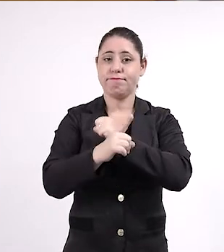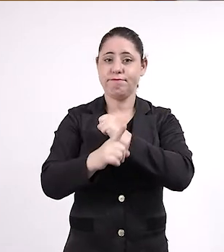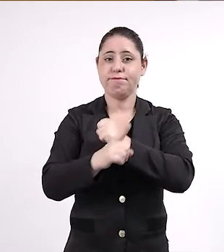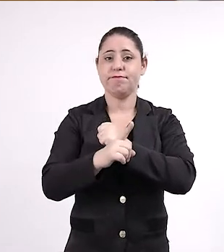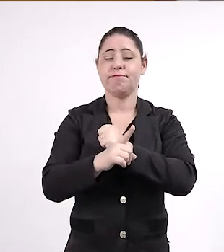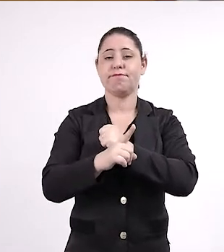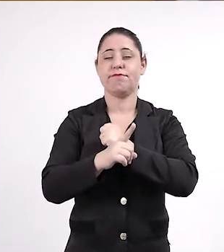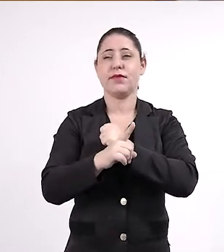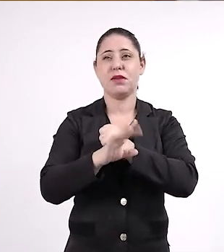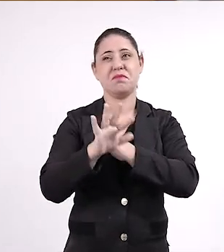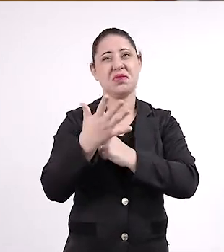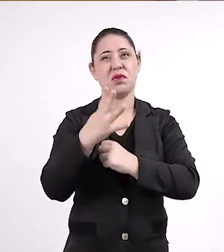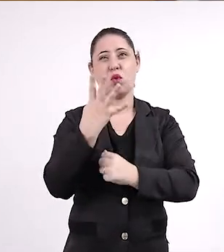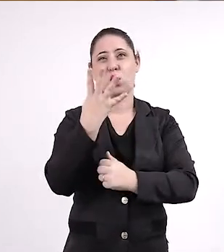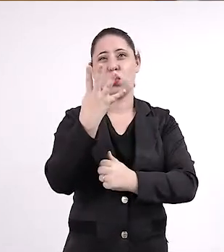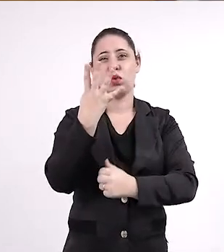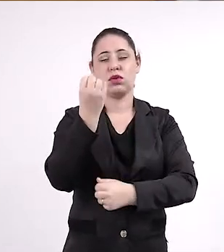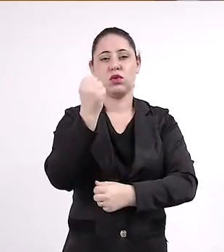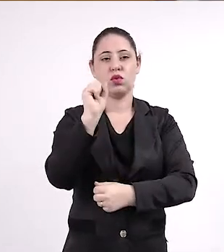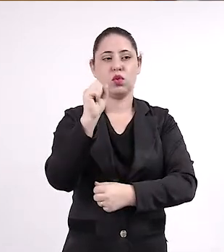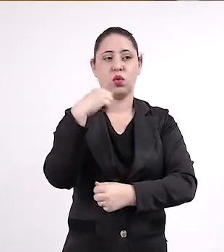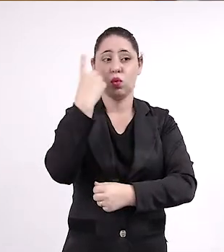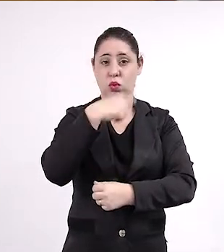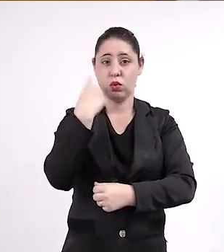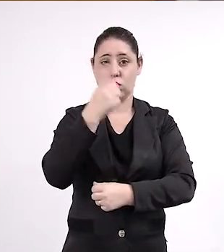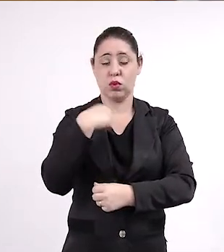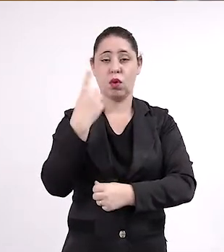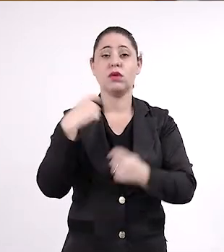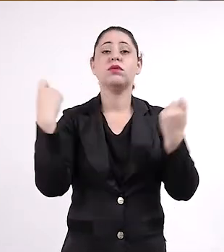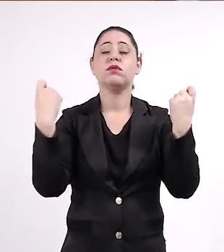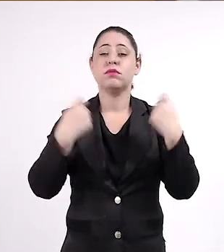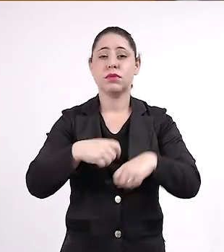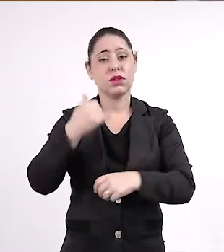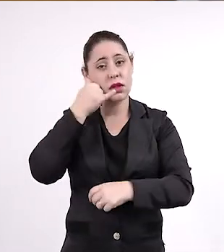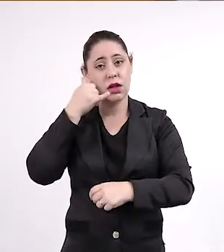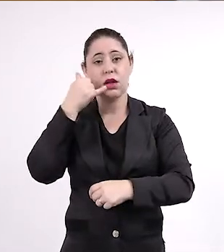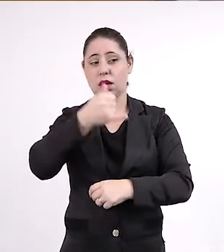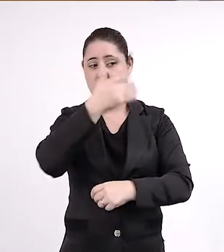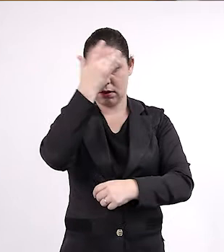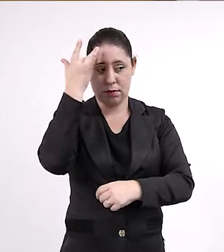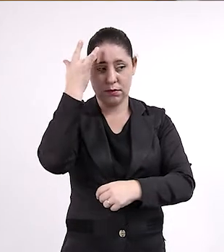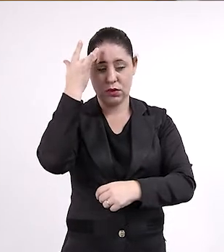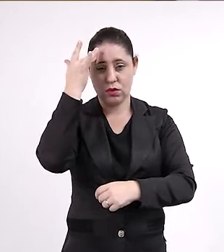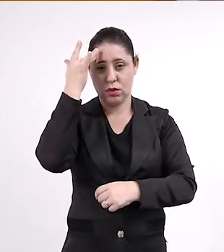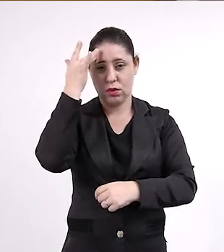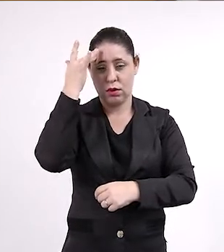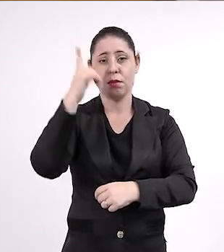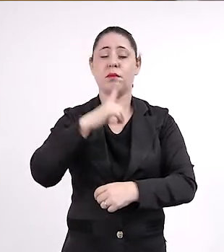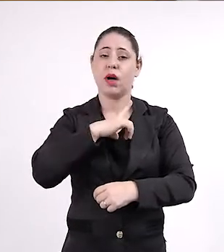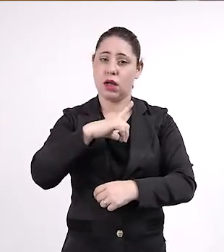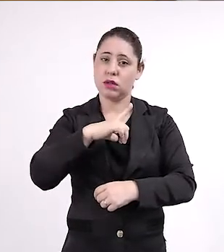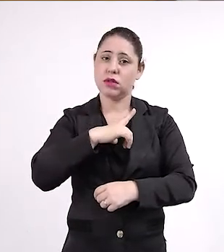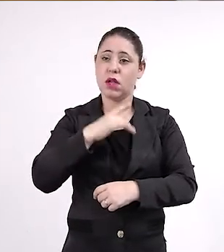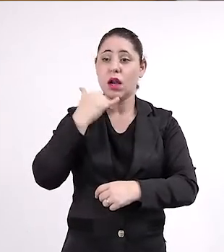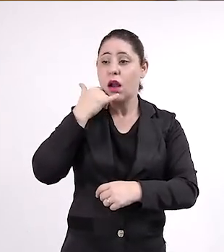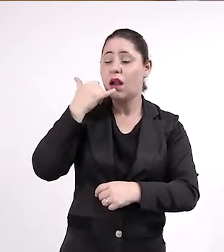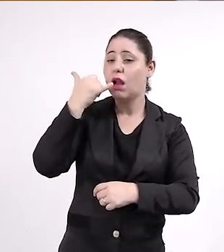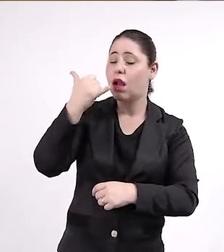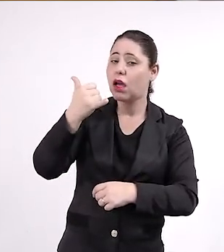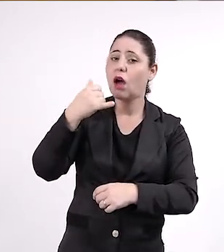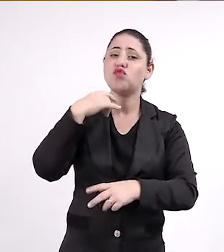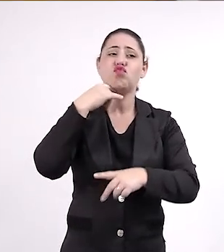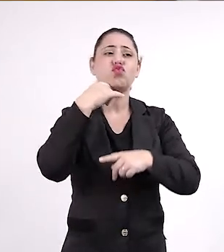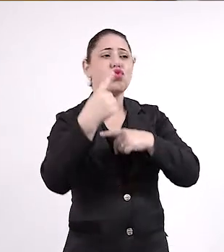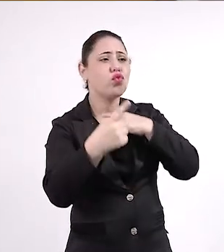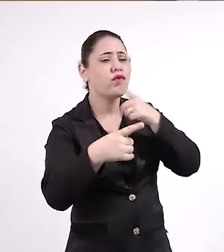pelo atendimento, e no máximo de até 48 horas ele tem que entrar em contato telefônico com a pessoa para ir, enfim, entrar em contato